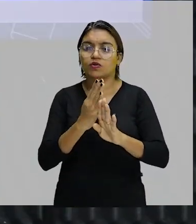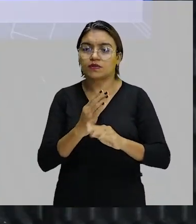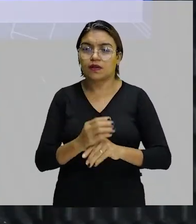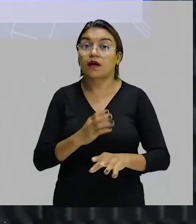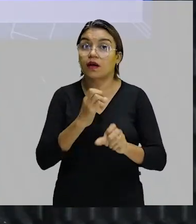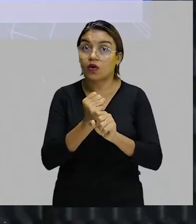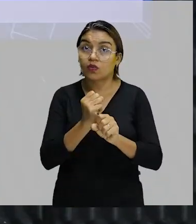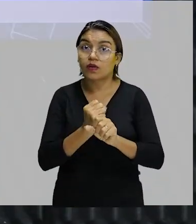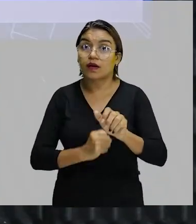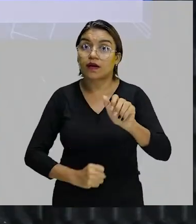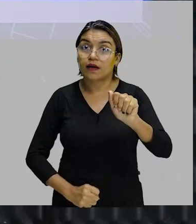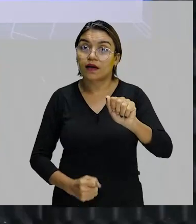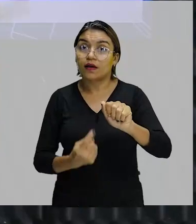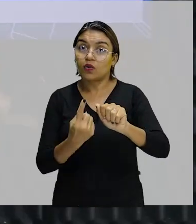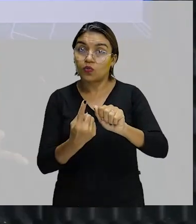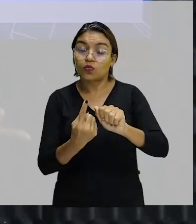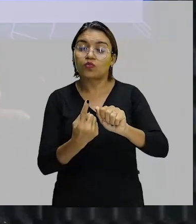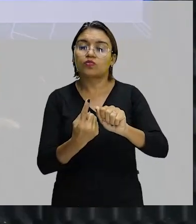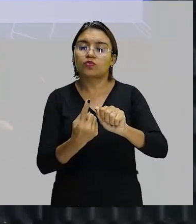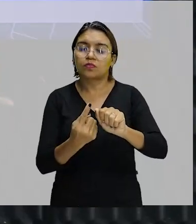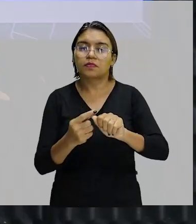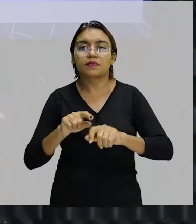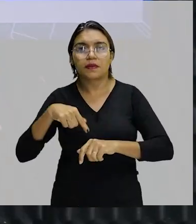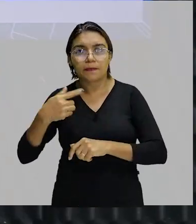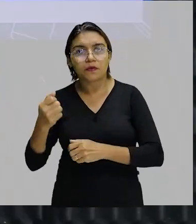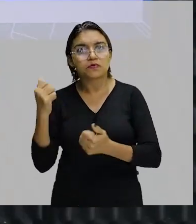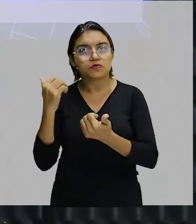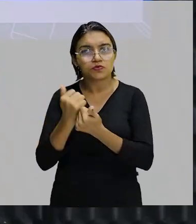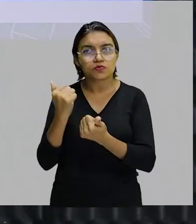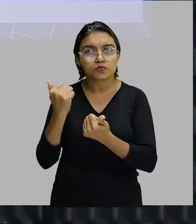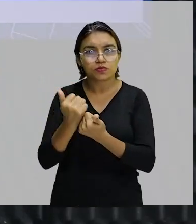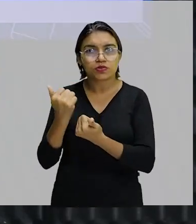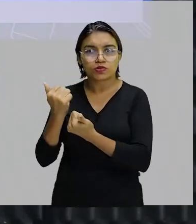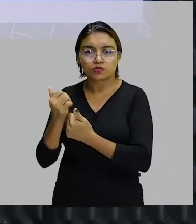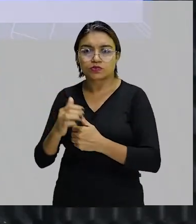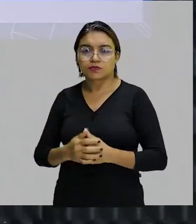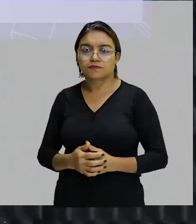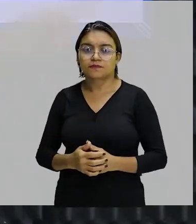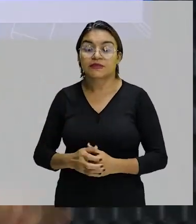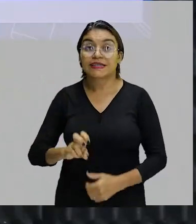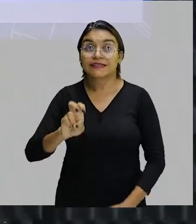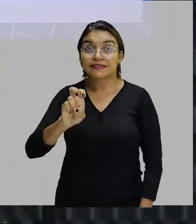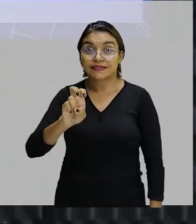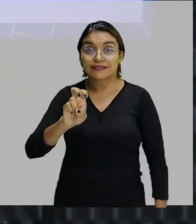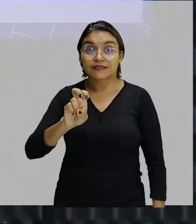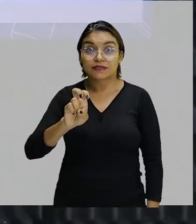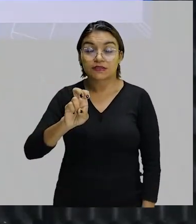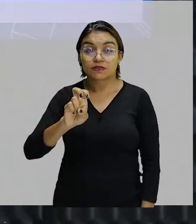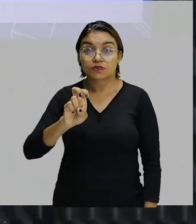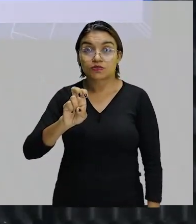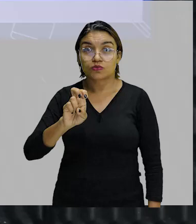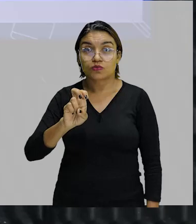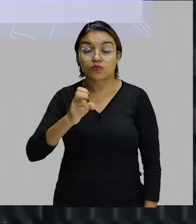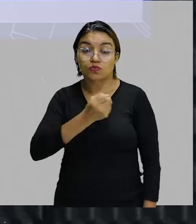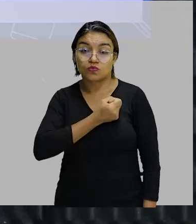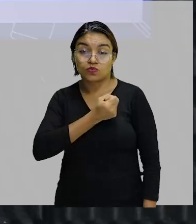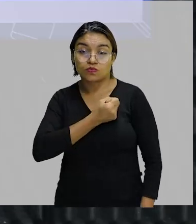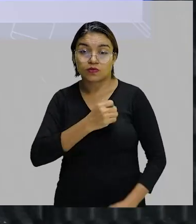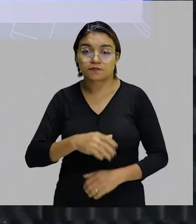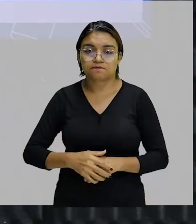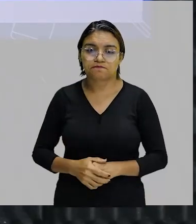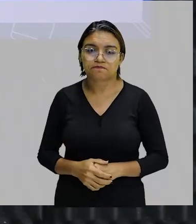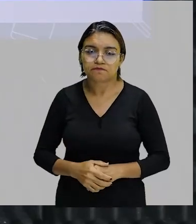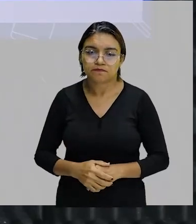esse primeiro termo para poder substituir na soma dos termos. No caso, na soma de 5 termos dessa PG. Olha